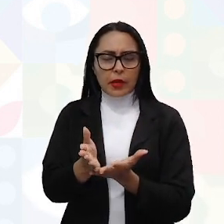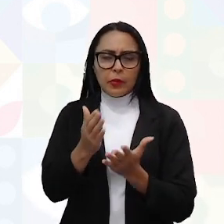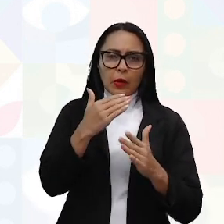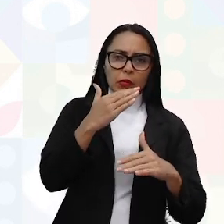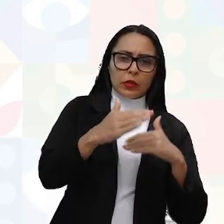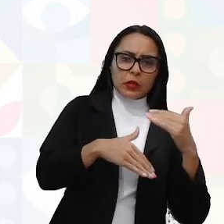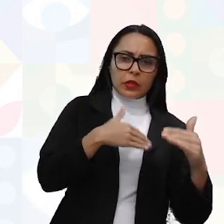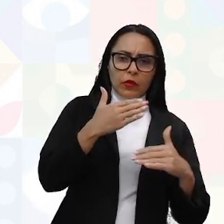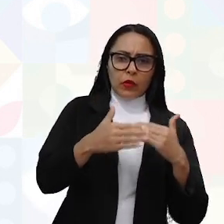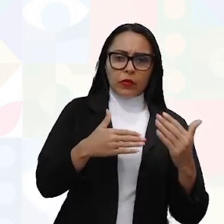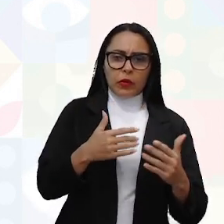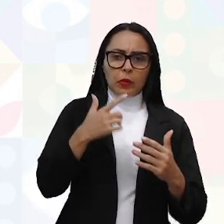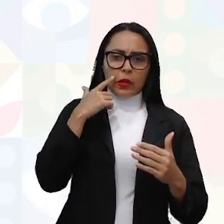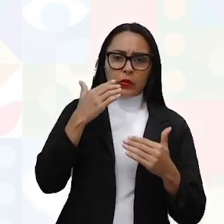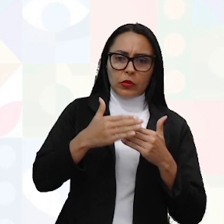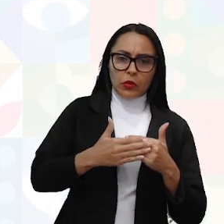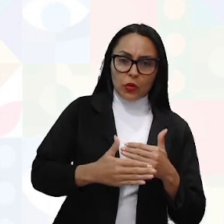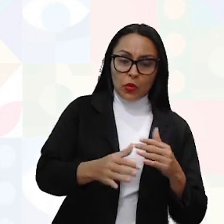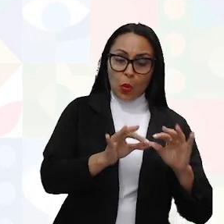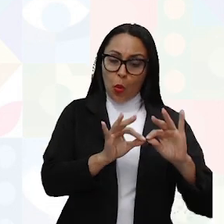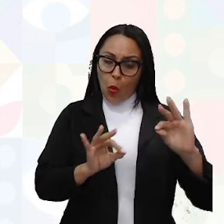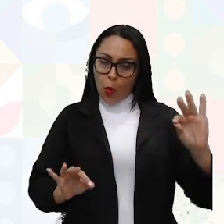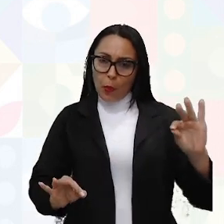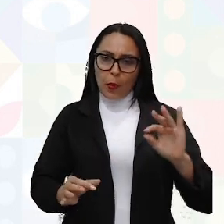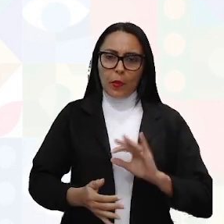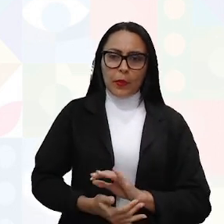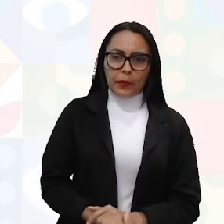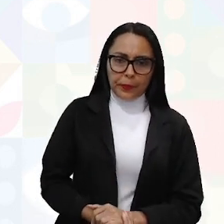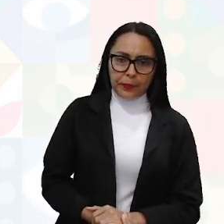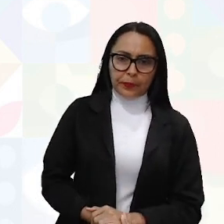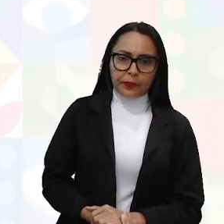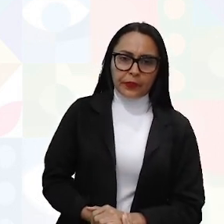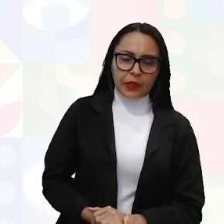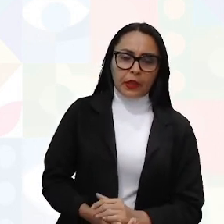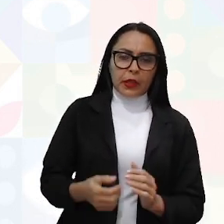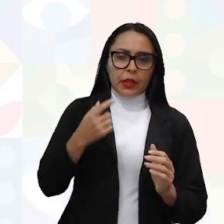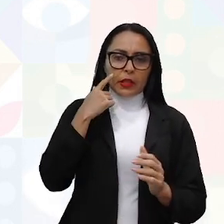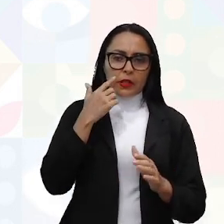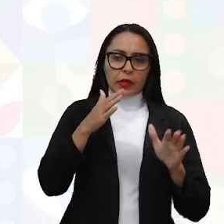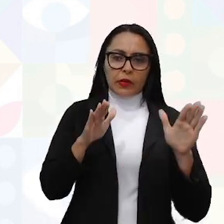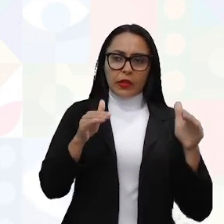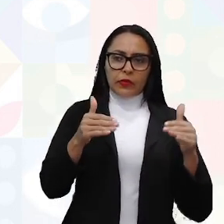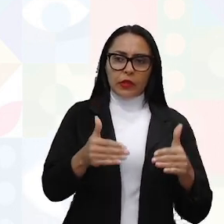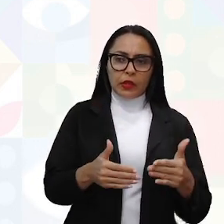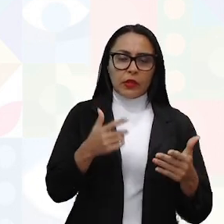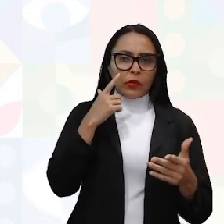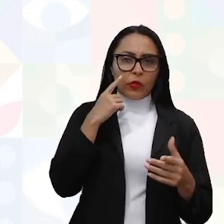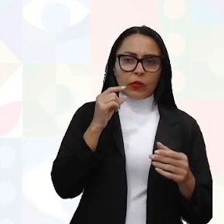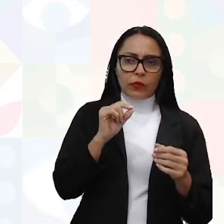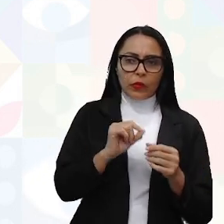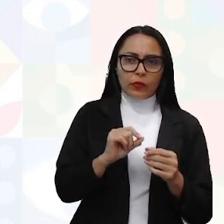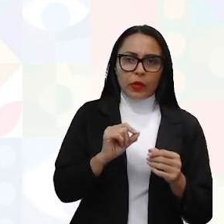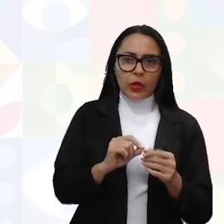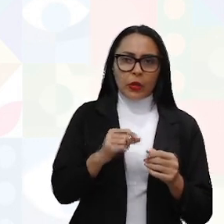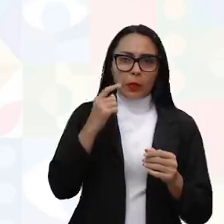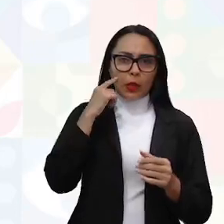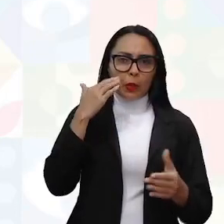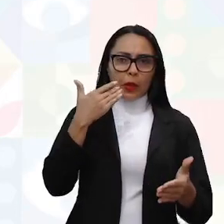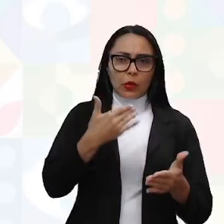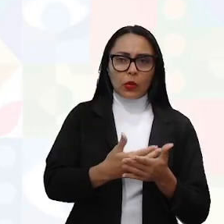das operações de longo prazo. E isso é uma definição que foi feita pelo Pacto Global da